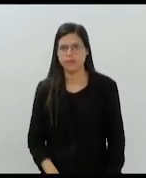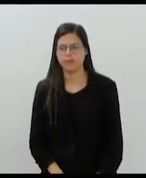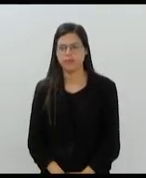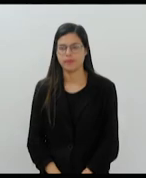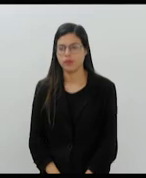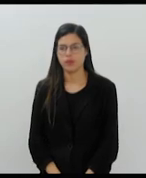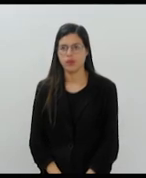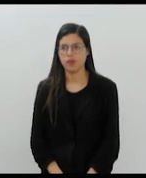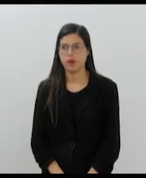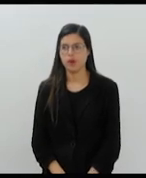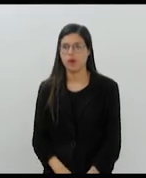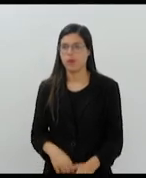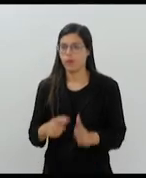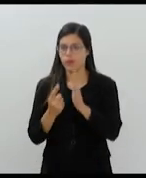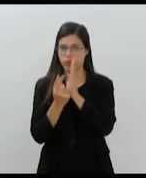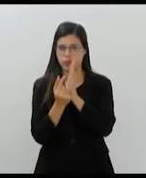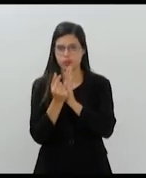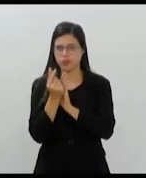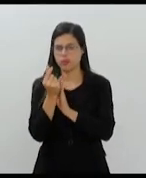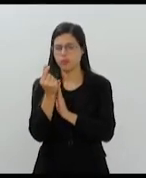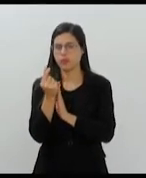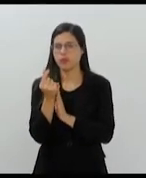E com esse orçamento